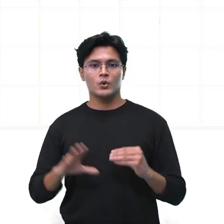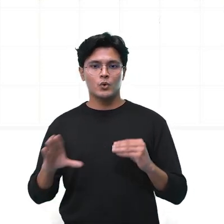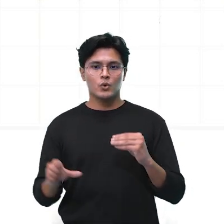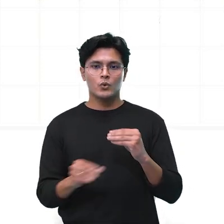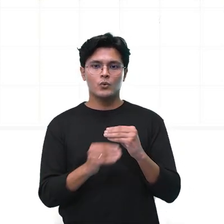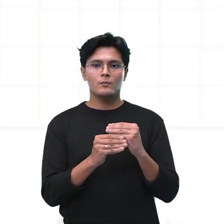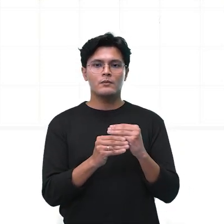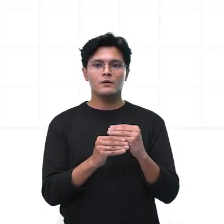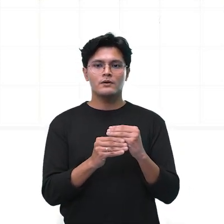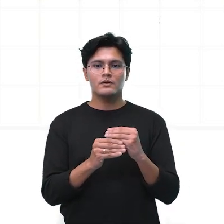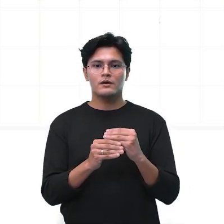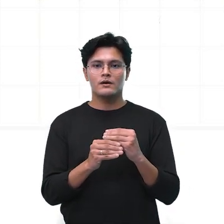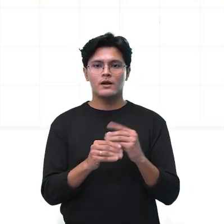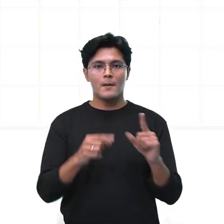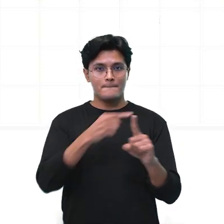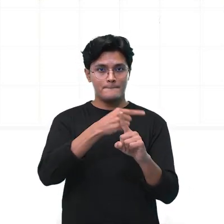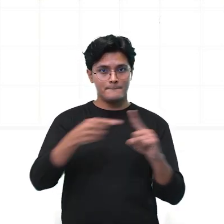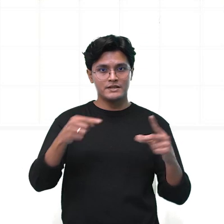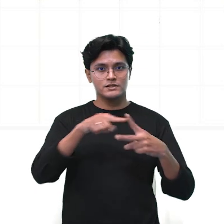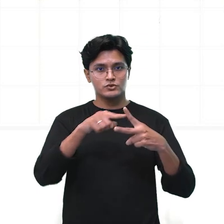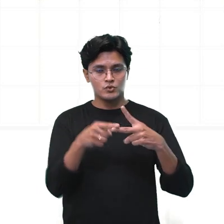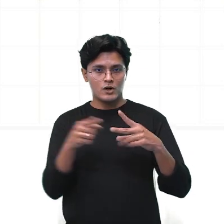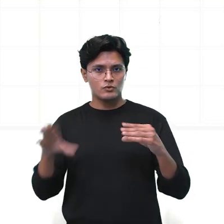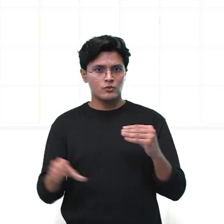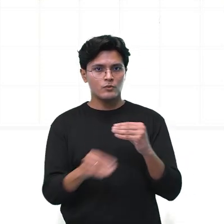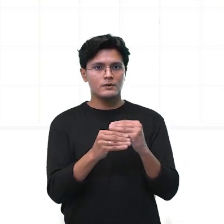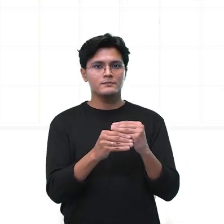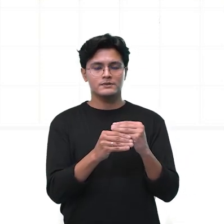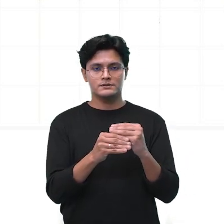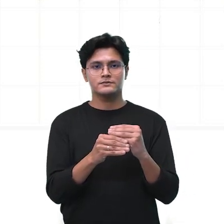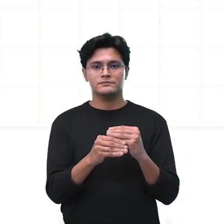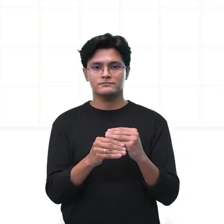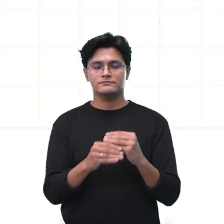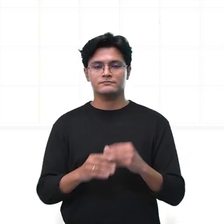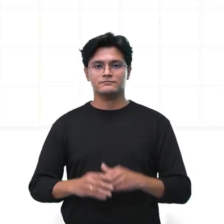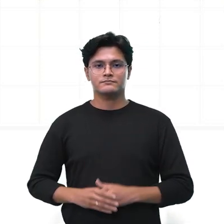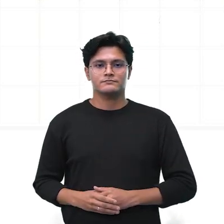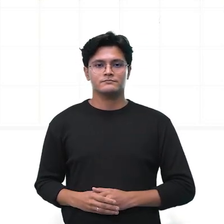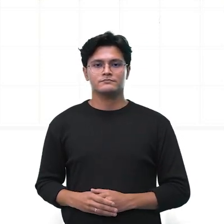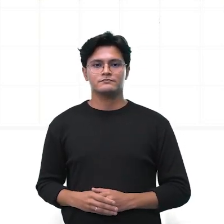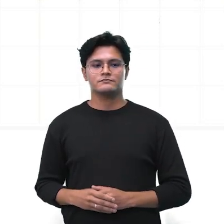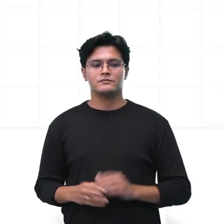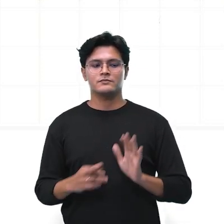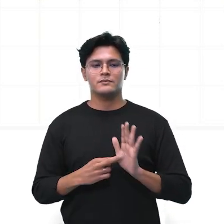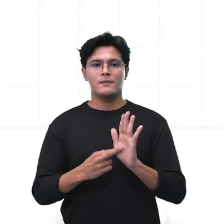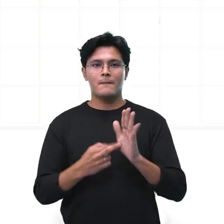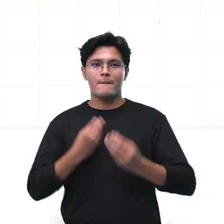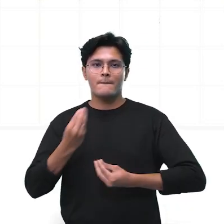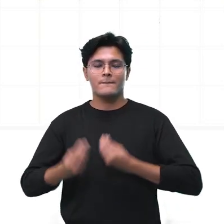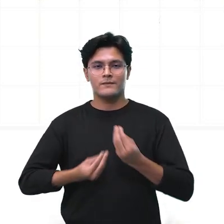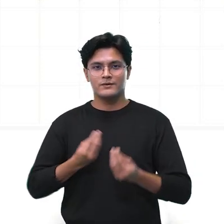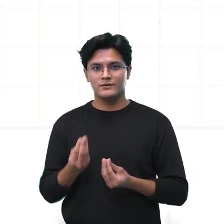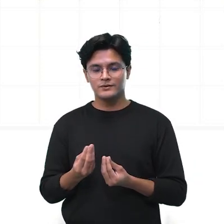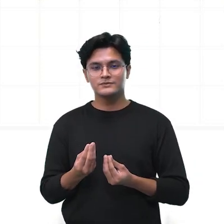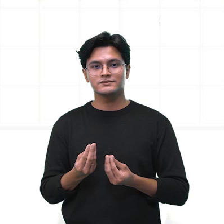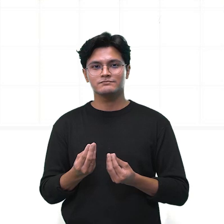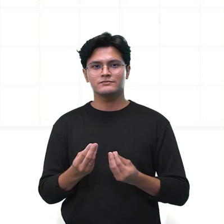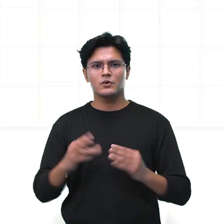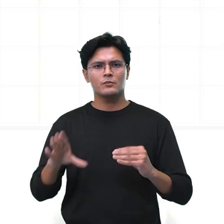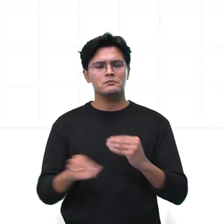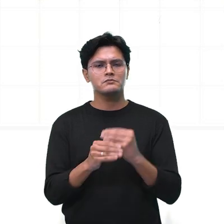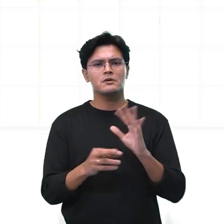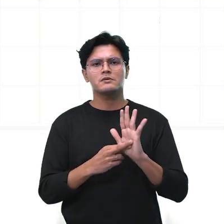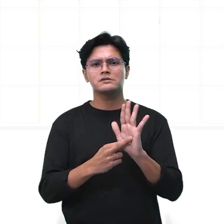metade do ângulo. Complemento da metade do ângulo. Como é que a gente vai representar o complemento, né? O